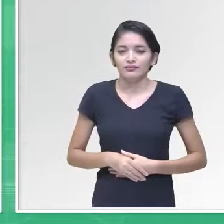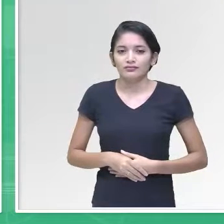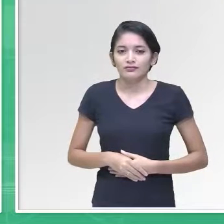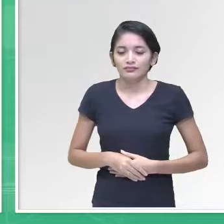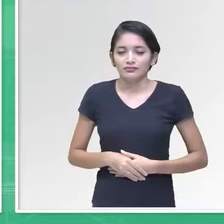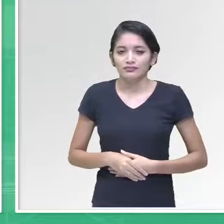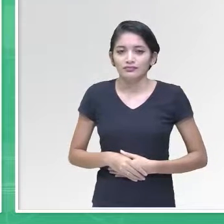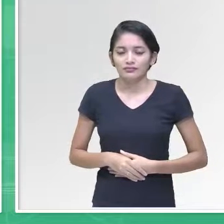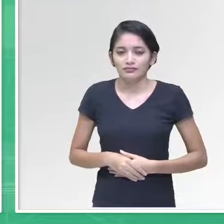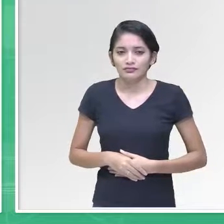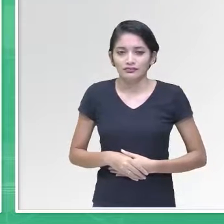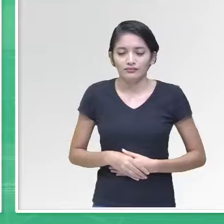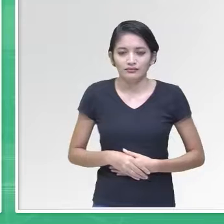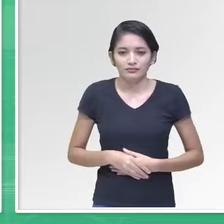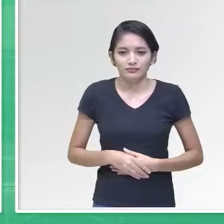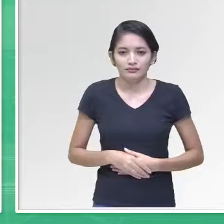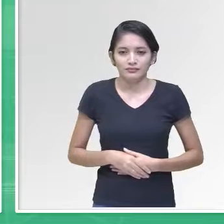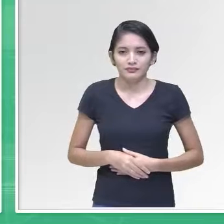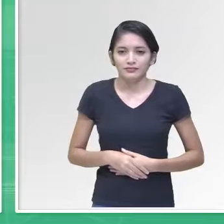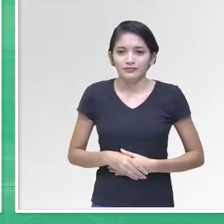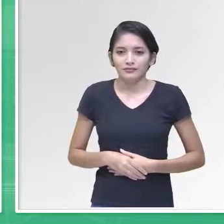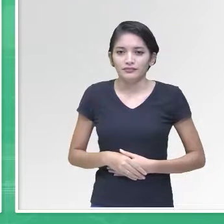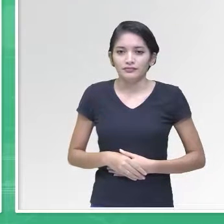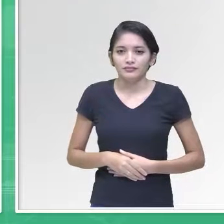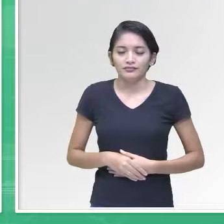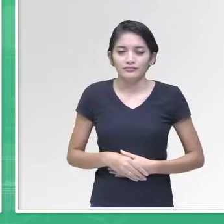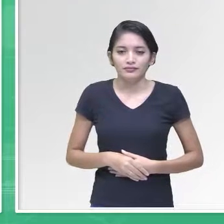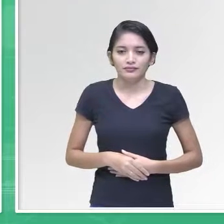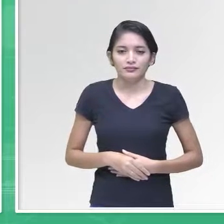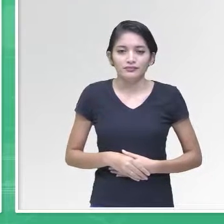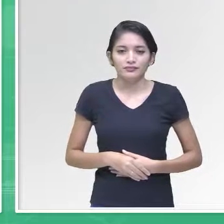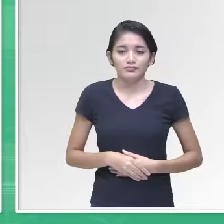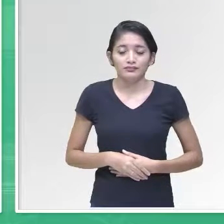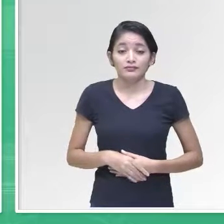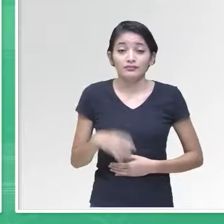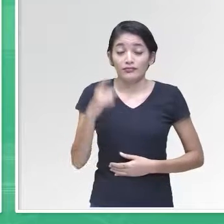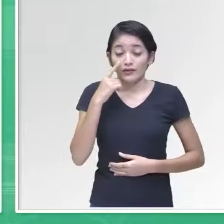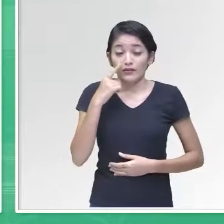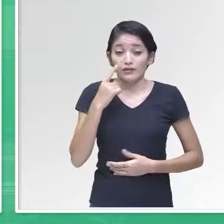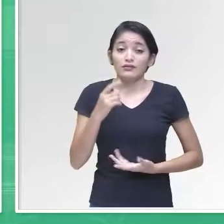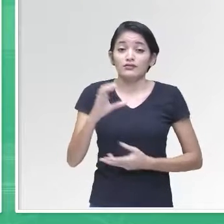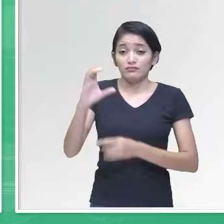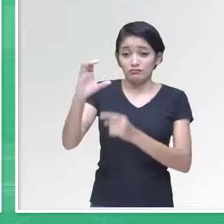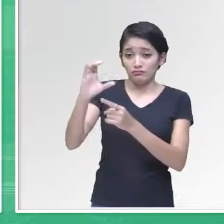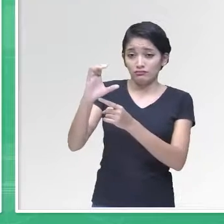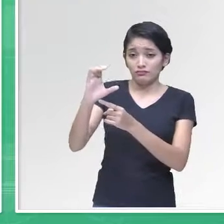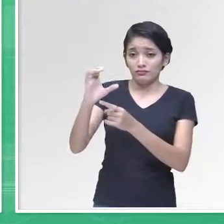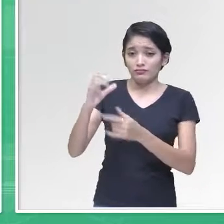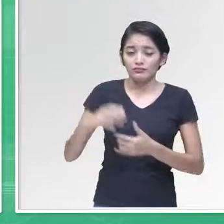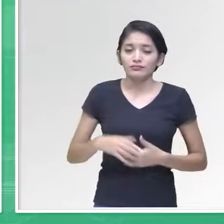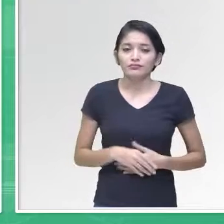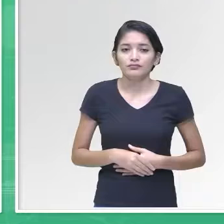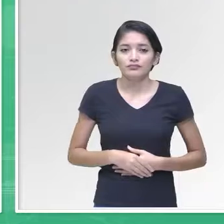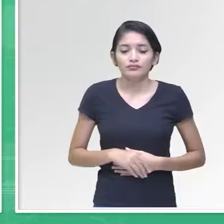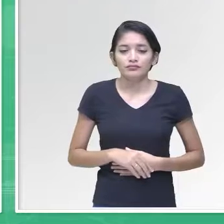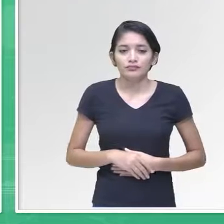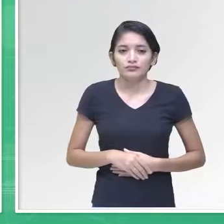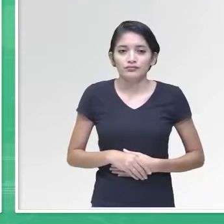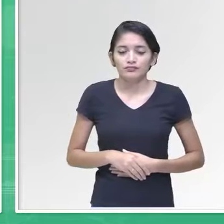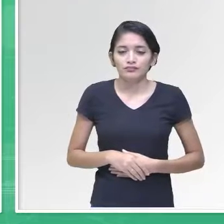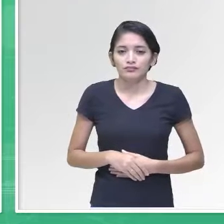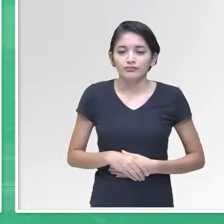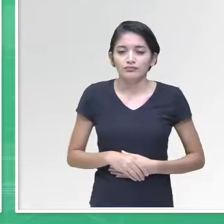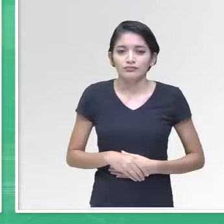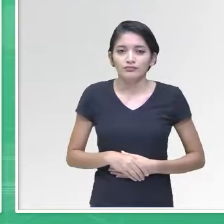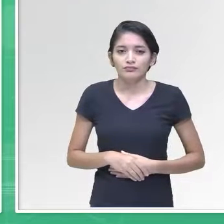Luzia. Eu coloquei a B. Certo. Vamos lá, diretora. Vamos lá para a letra C. Very good. Champanhe, né? Champanhe,